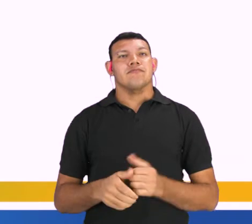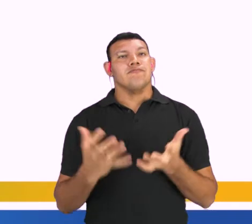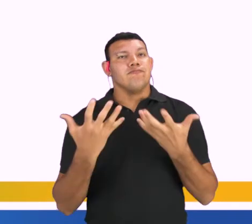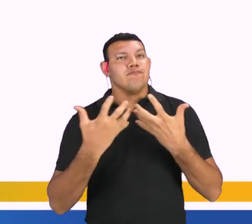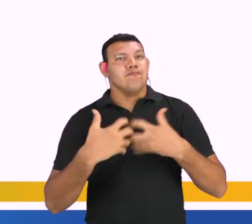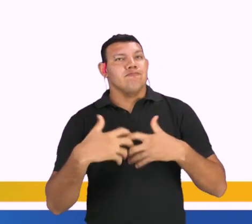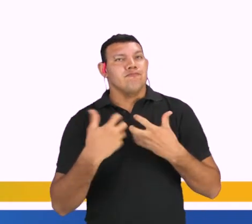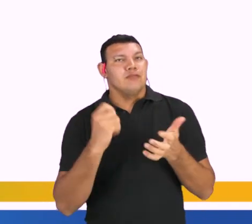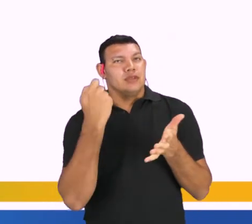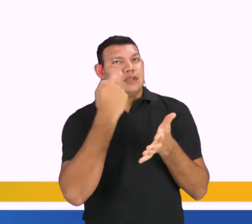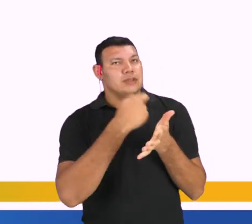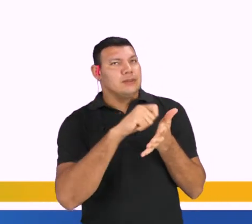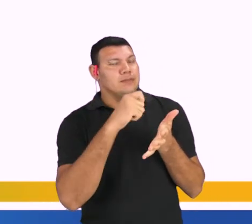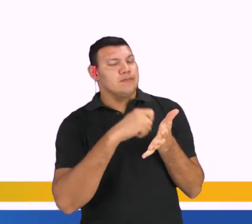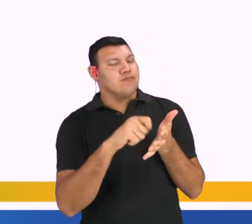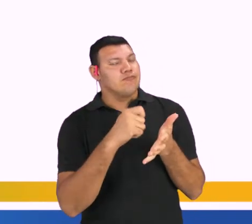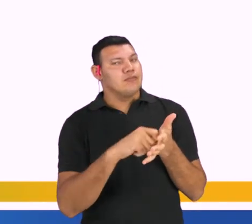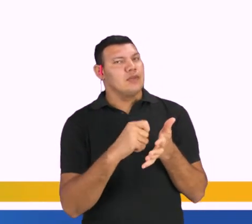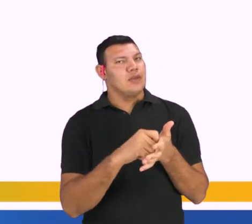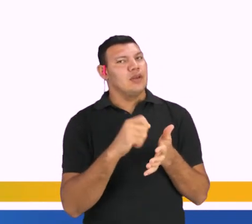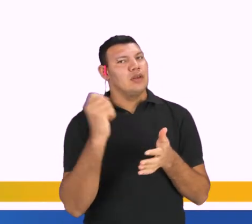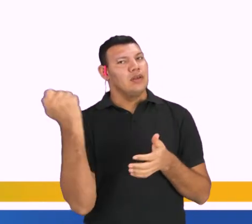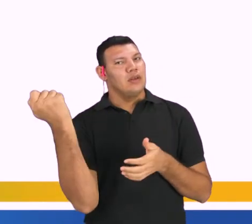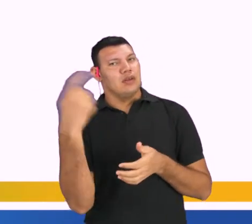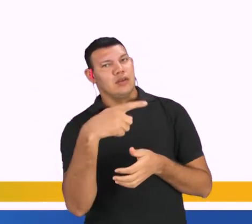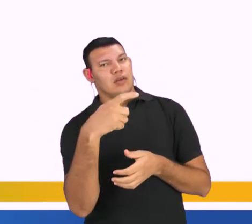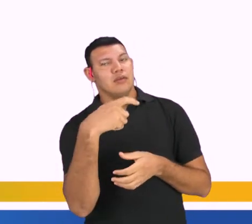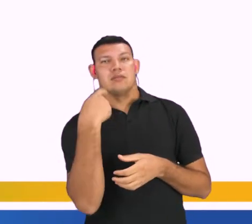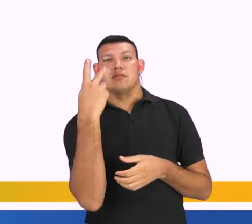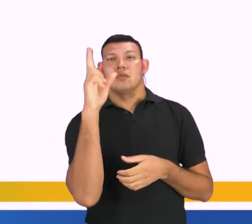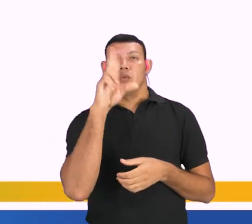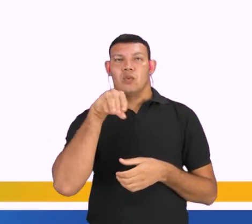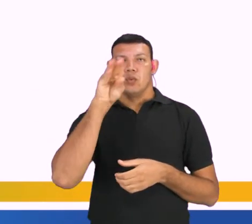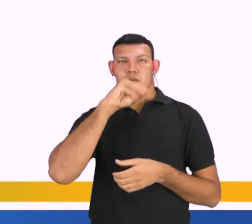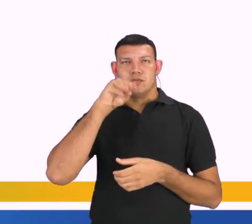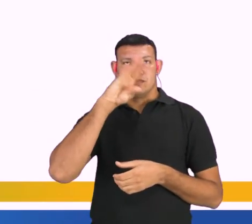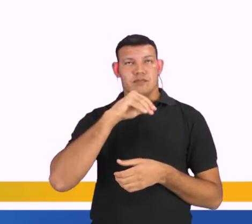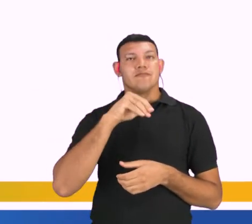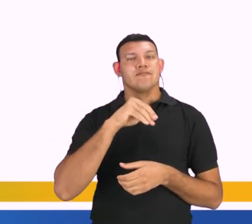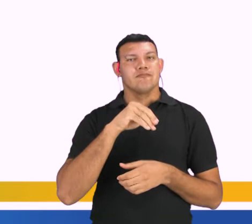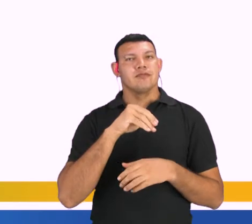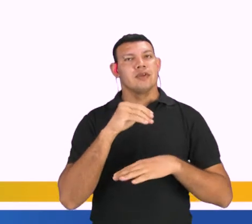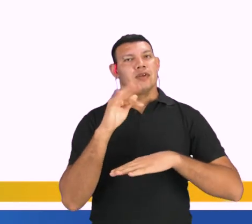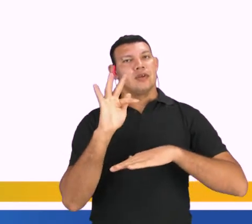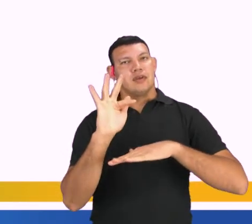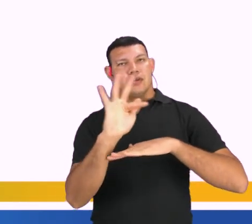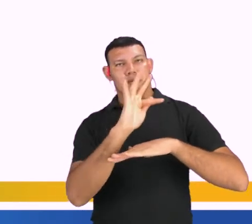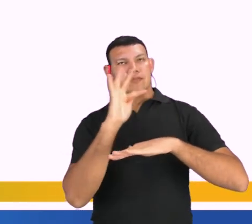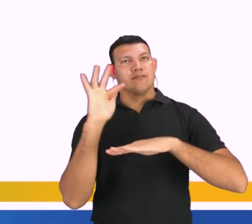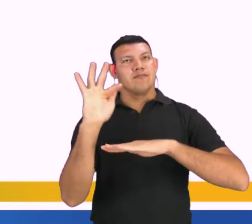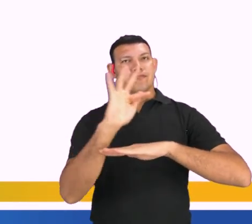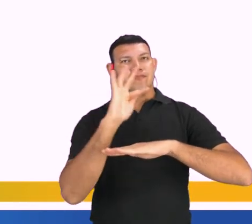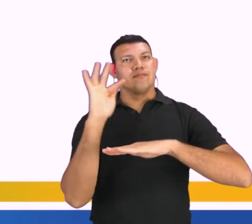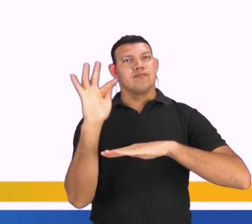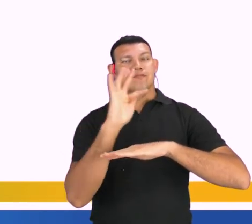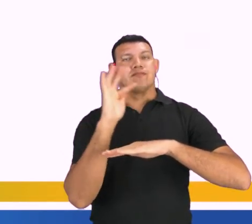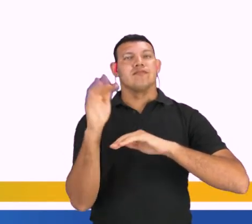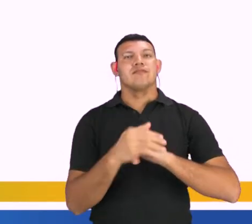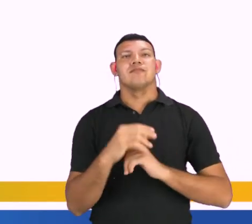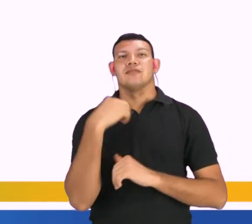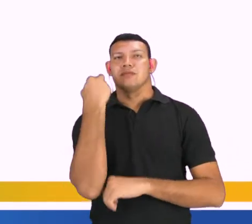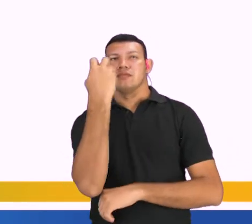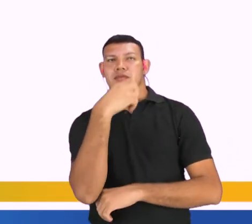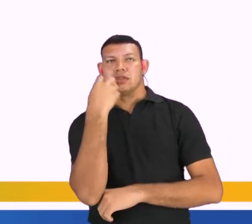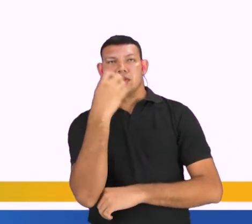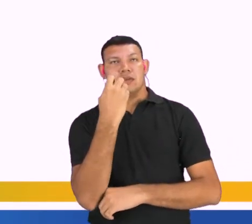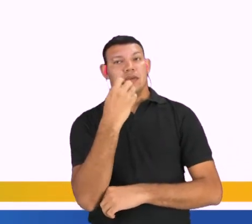mais complexa que a fala. O grau de formalidade no uso da linguagem oral depende do